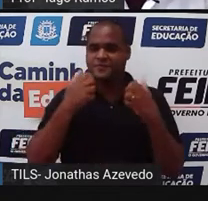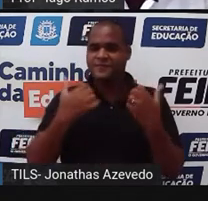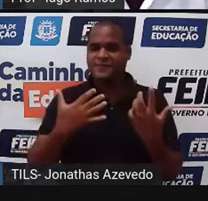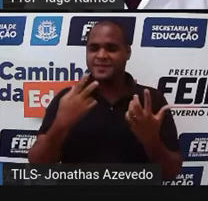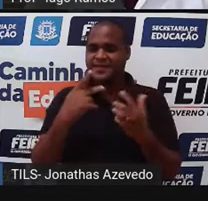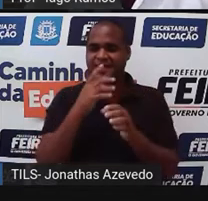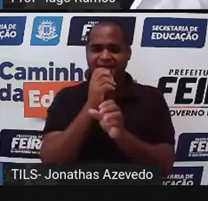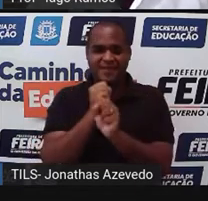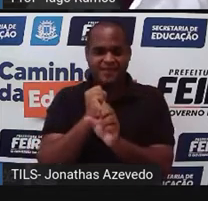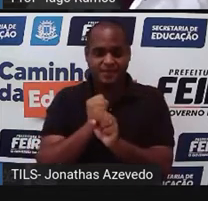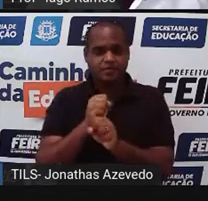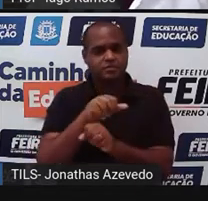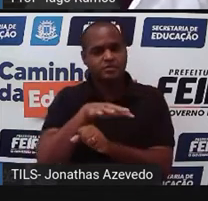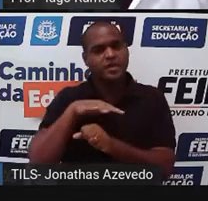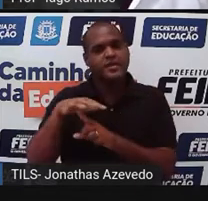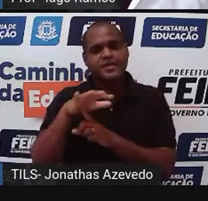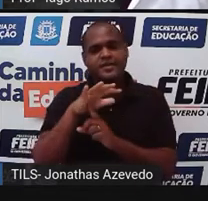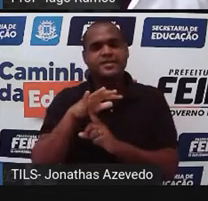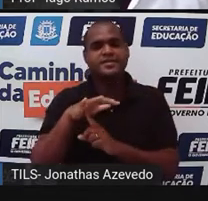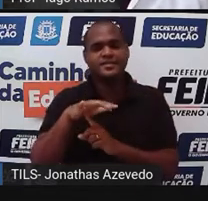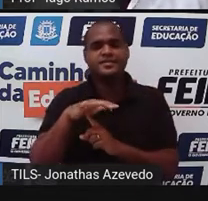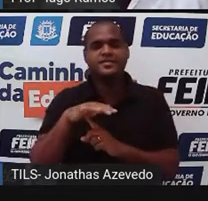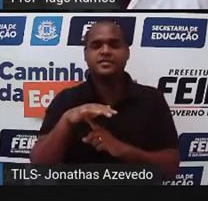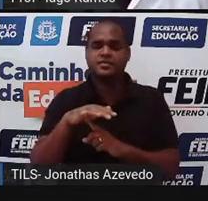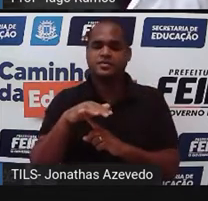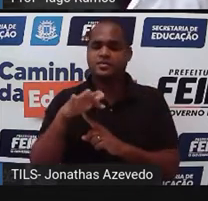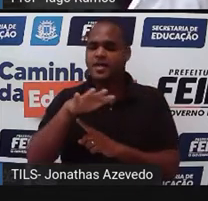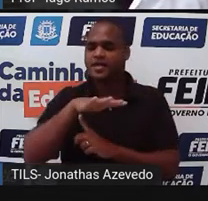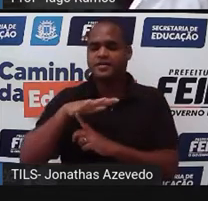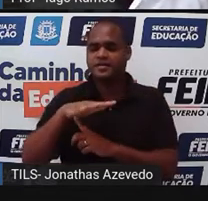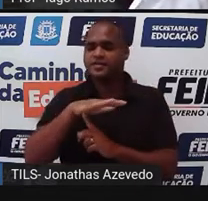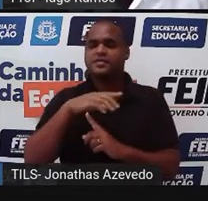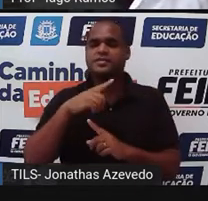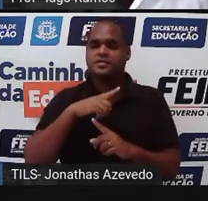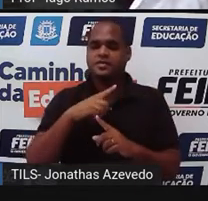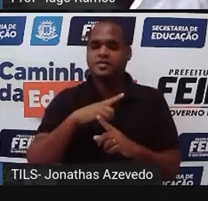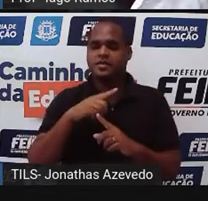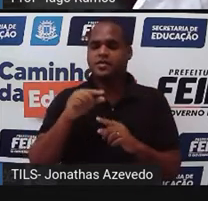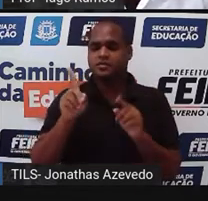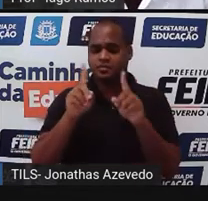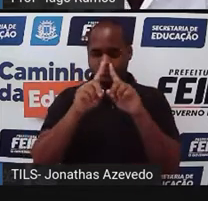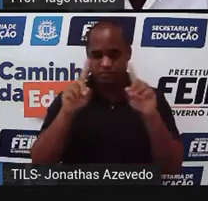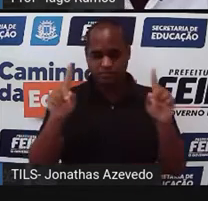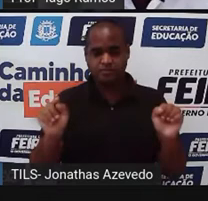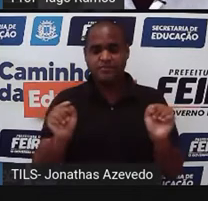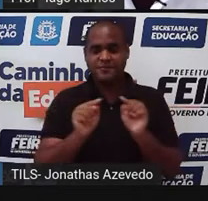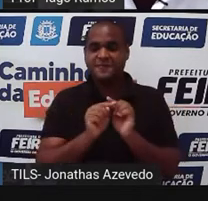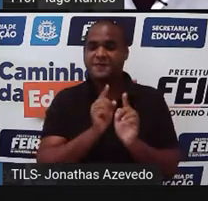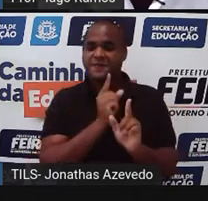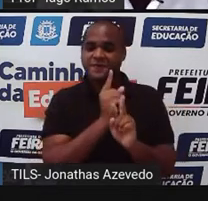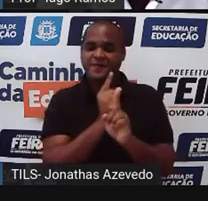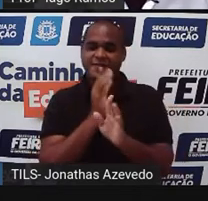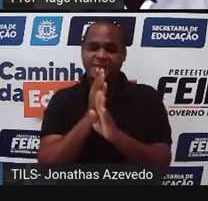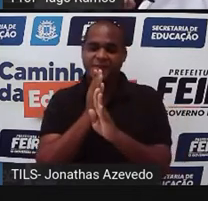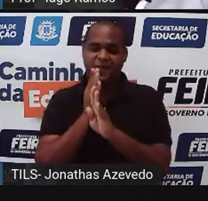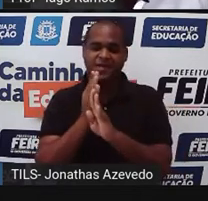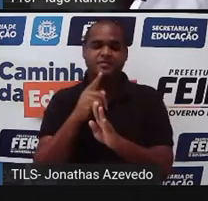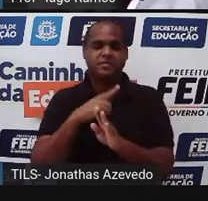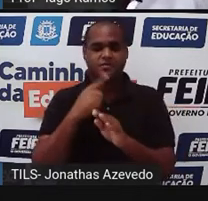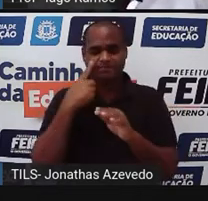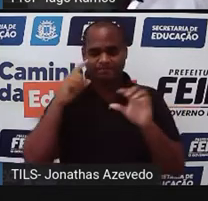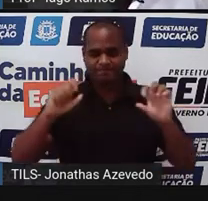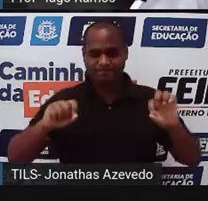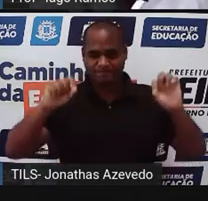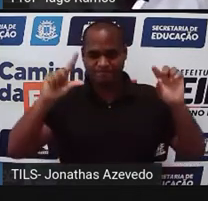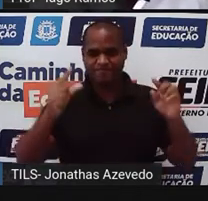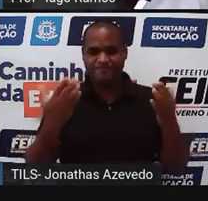calcular as áreas né desses quadriláteros que a gente viu por aqui está colocado aí na